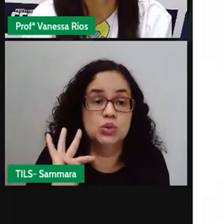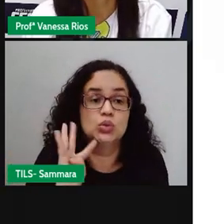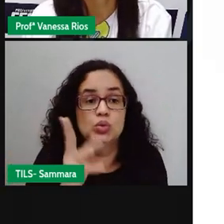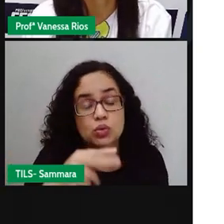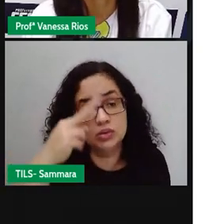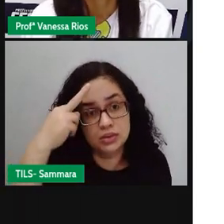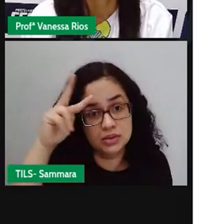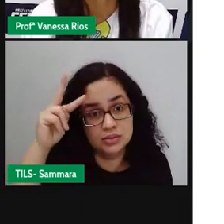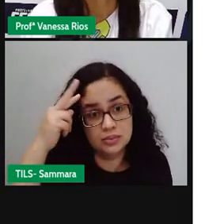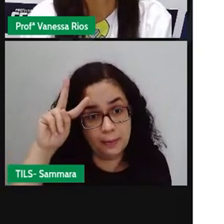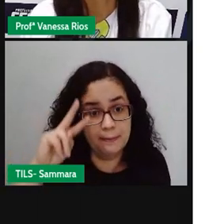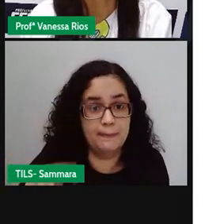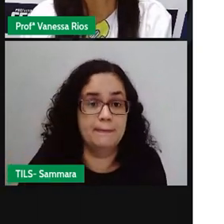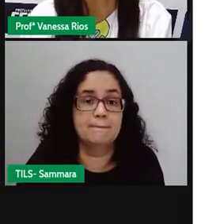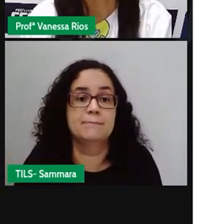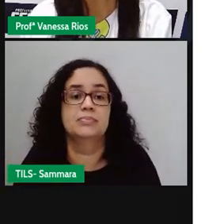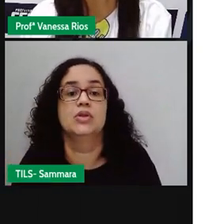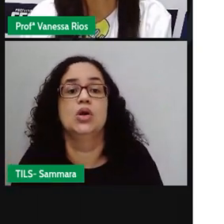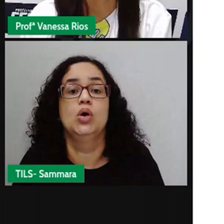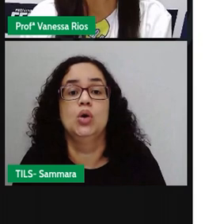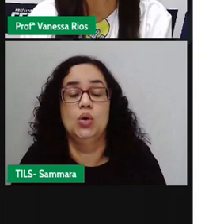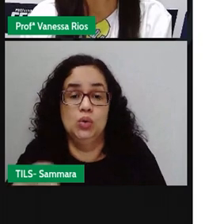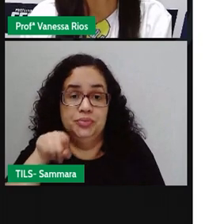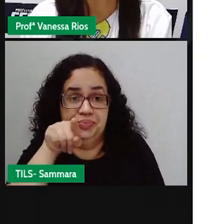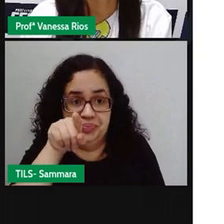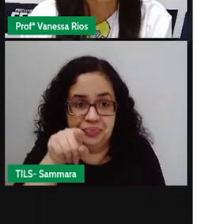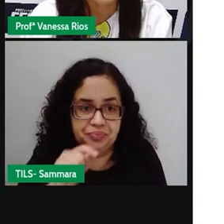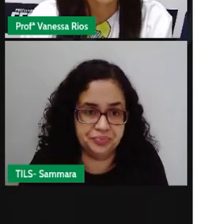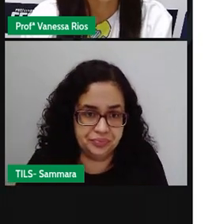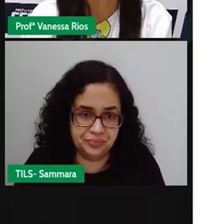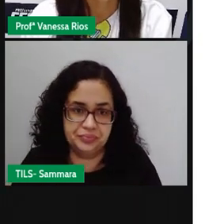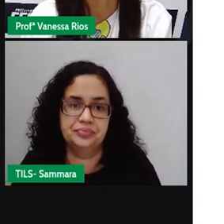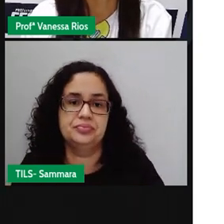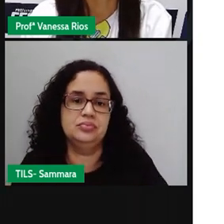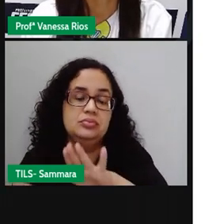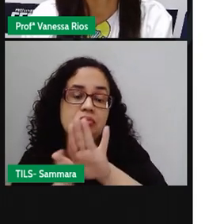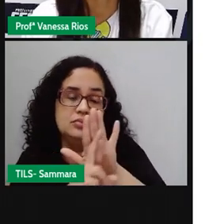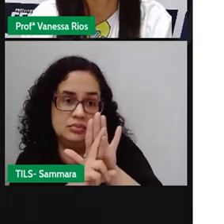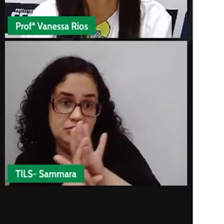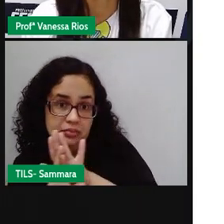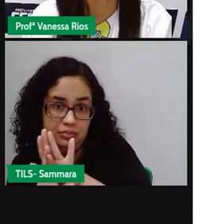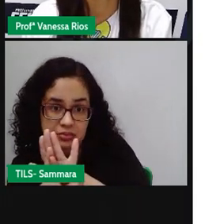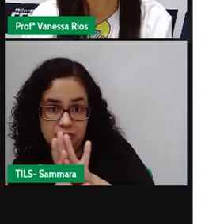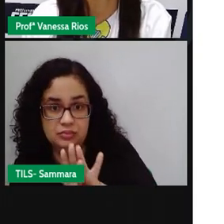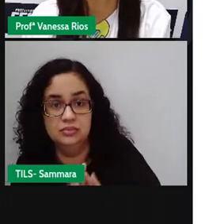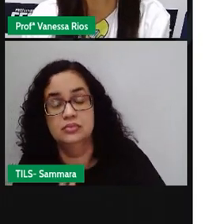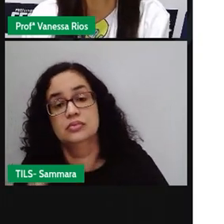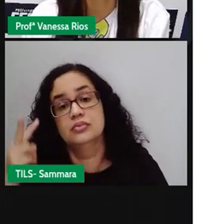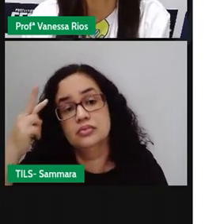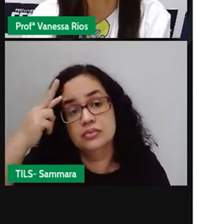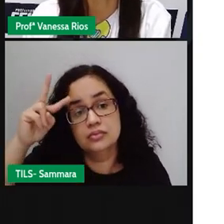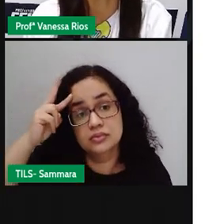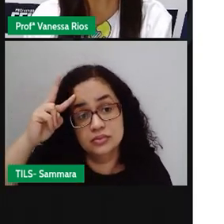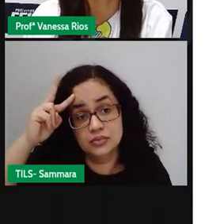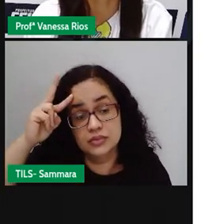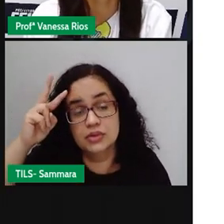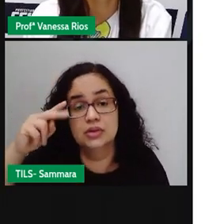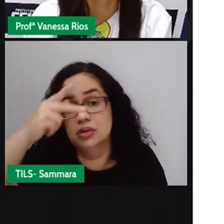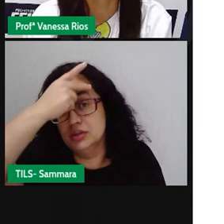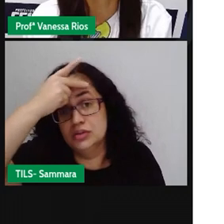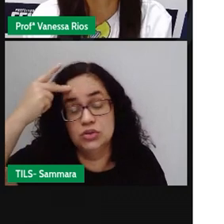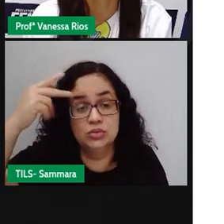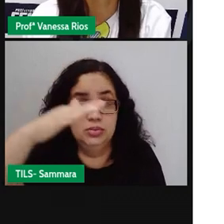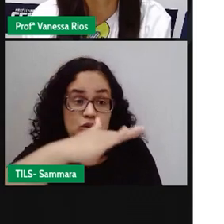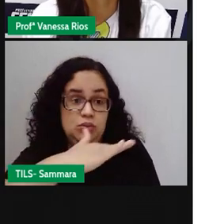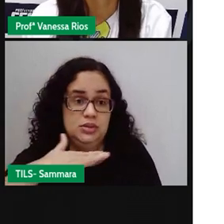história. Os patrimônios culturais, materiais e imateriais, eles são representações do processo histórico